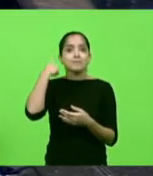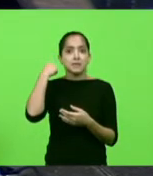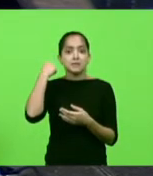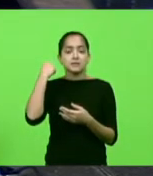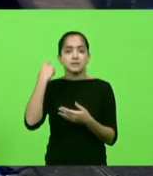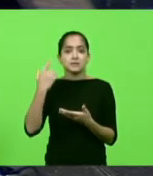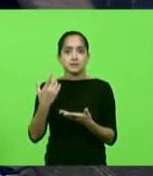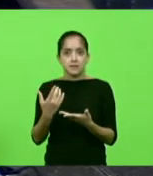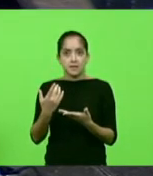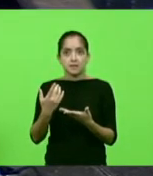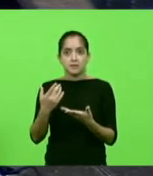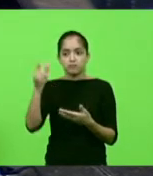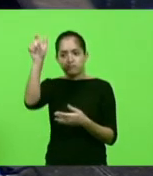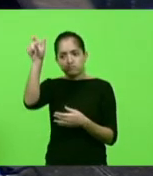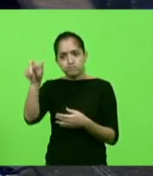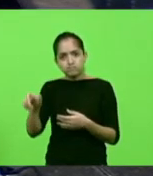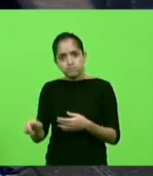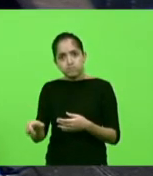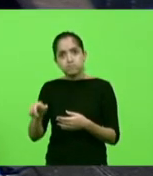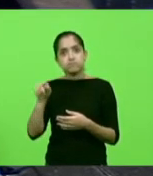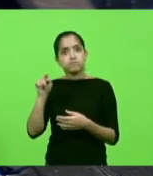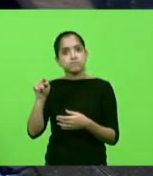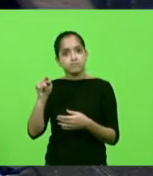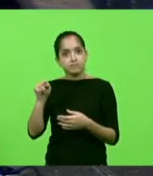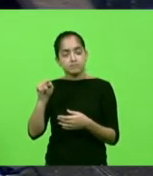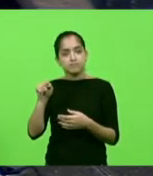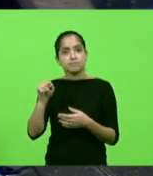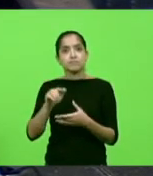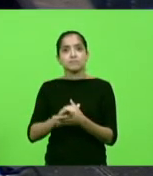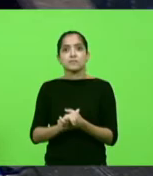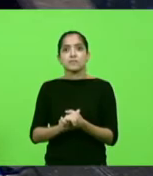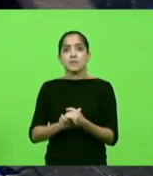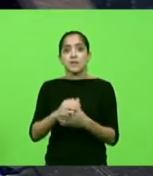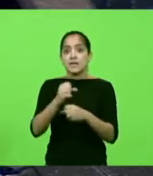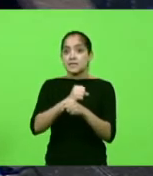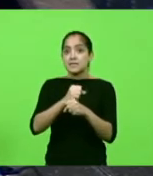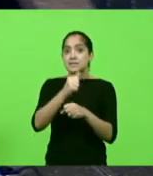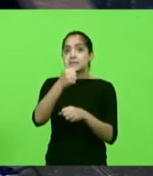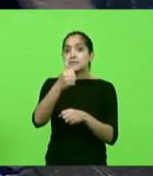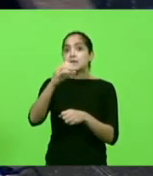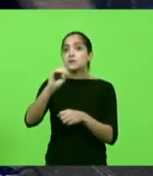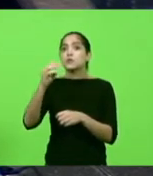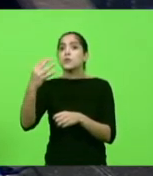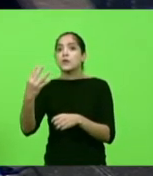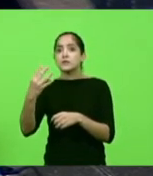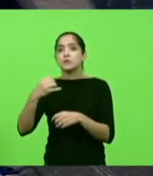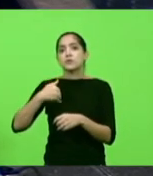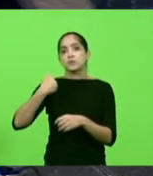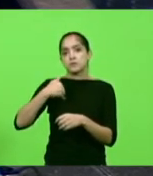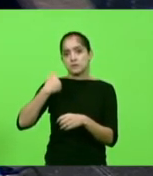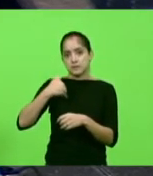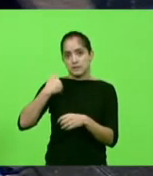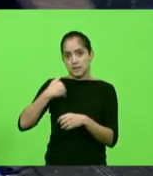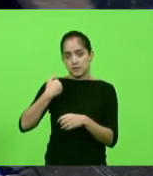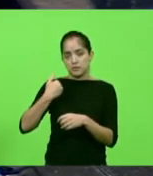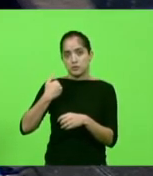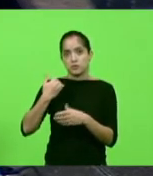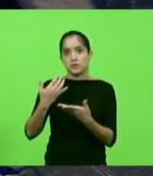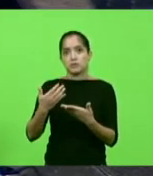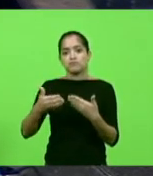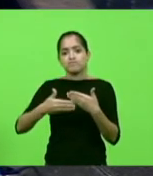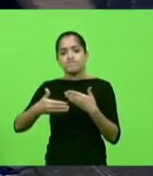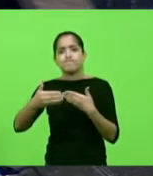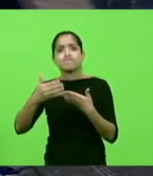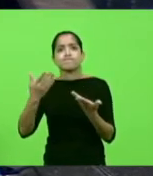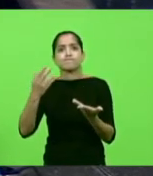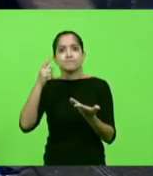o maior congressista que o Brasil já teve faria 104 anos. O homem que, depois de fazer tudo e entrar para a